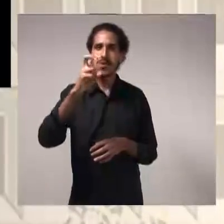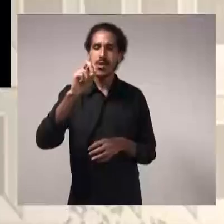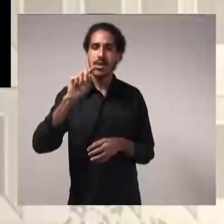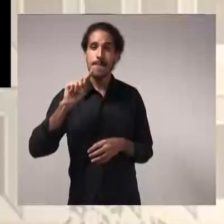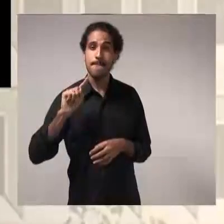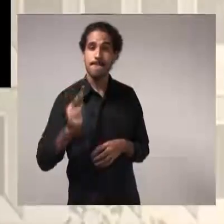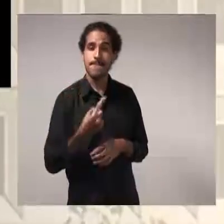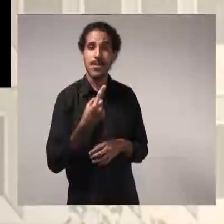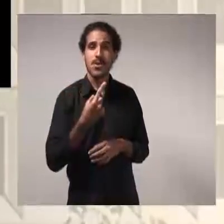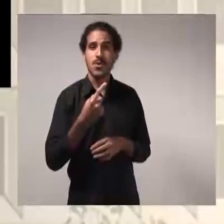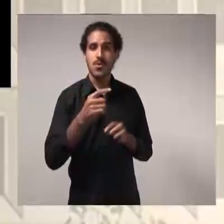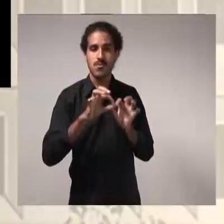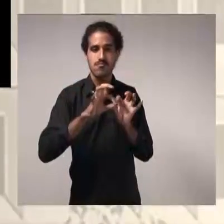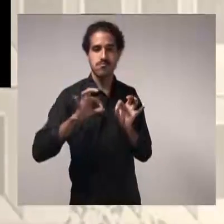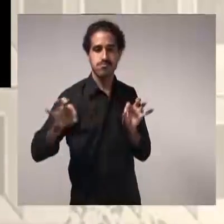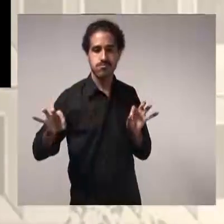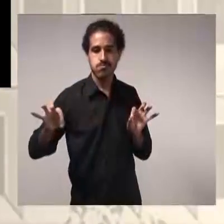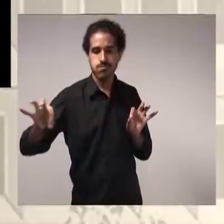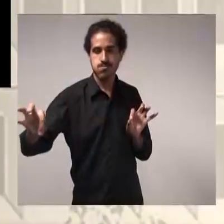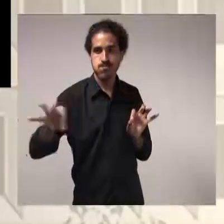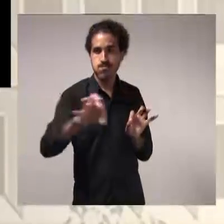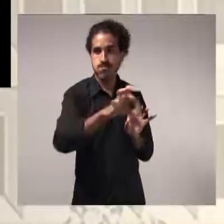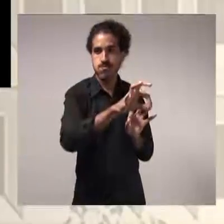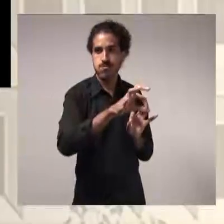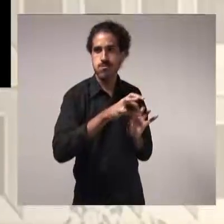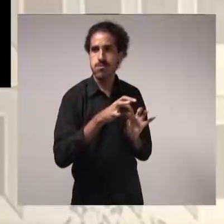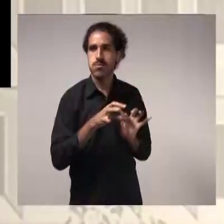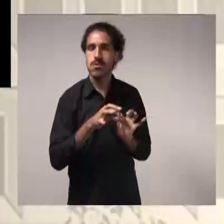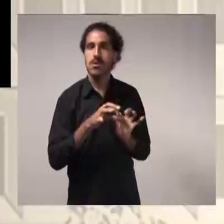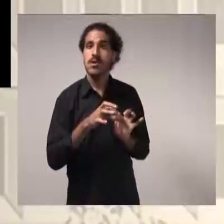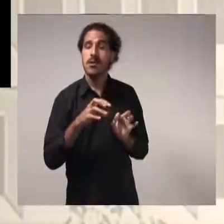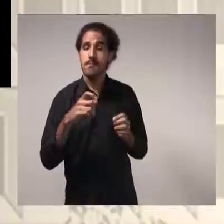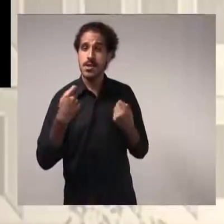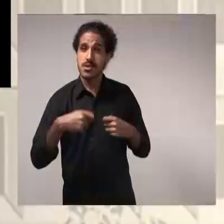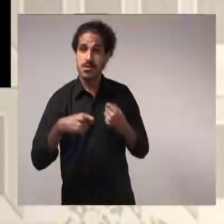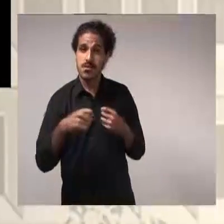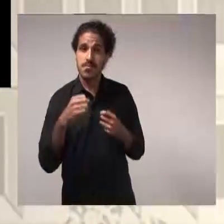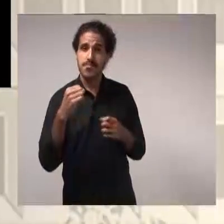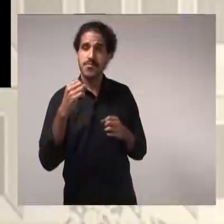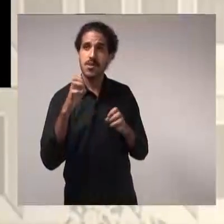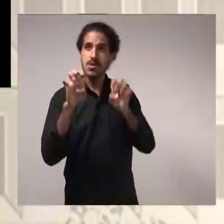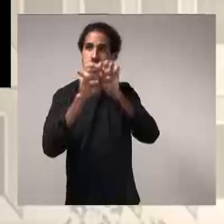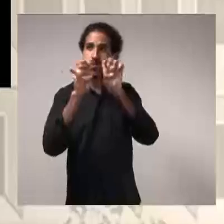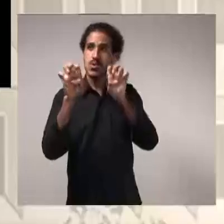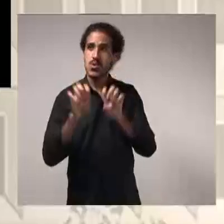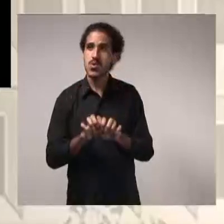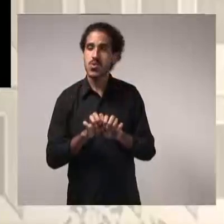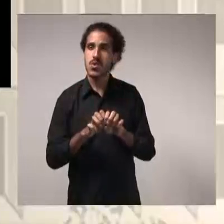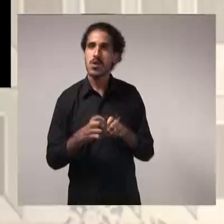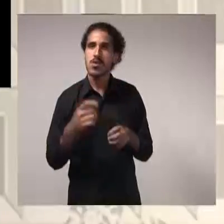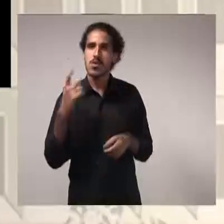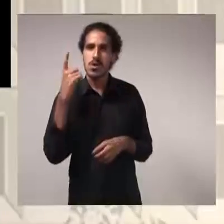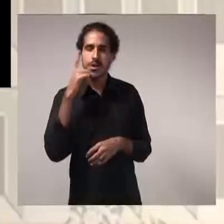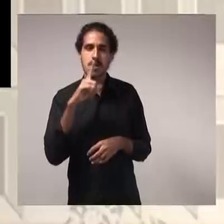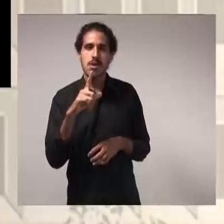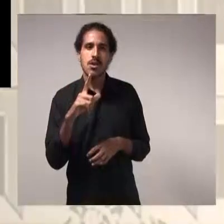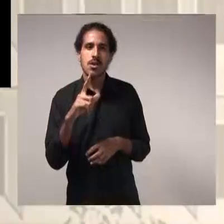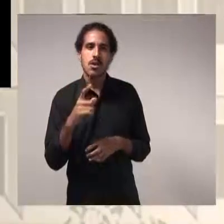área ajardinada, né? Então, precisava ter uma estrutura que pudesse produzir as